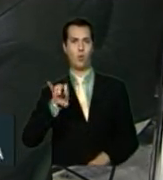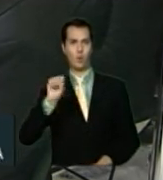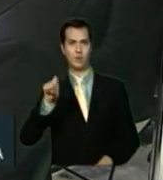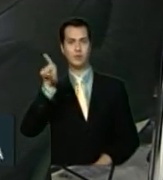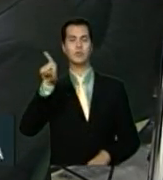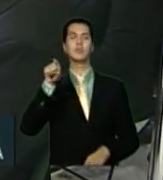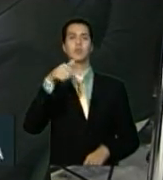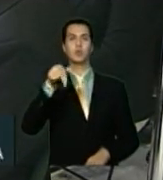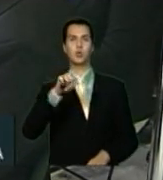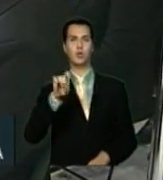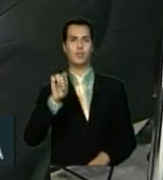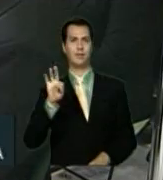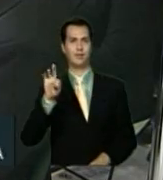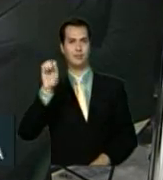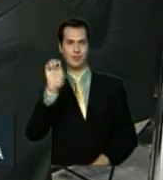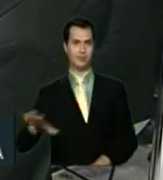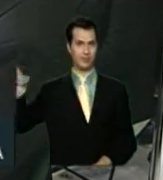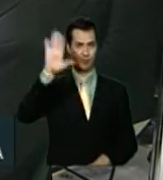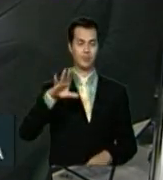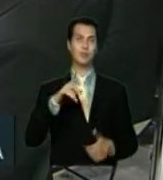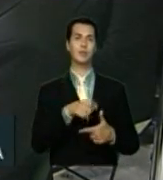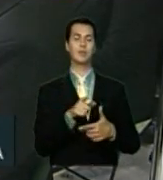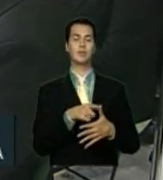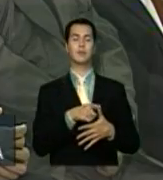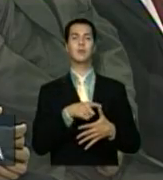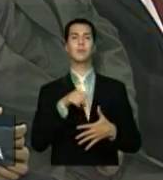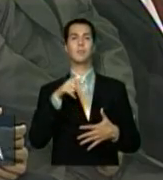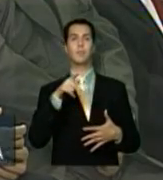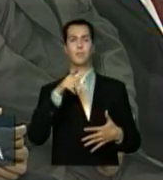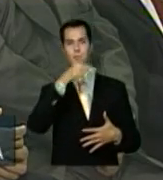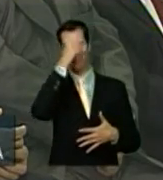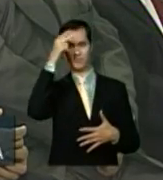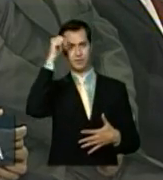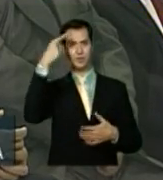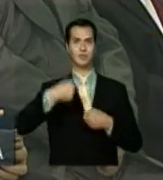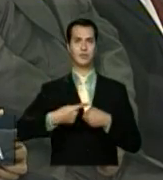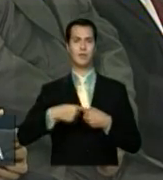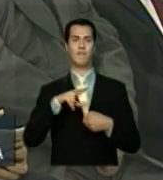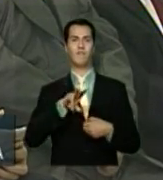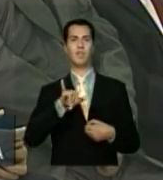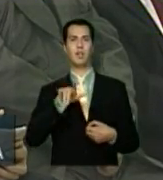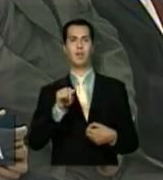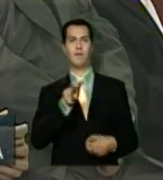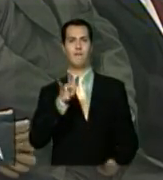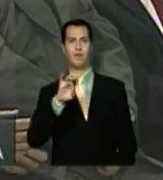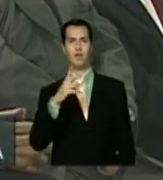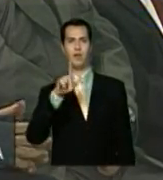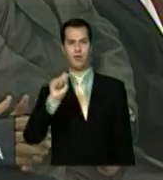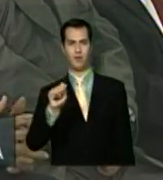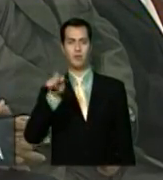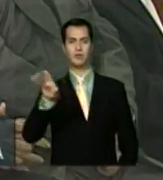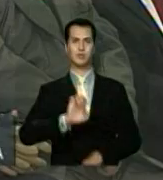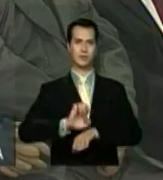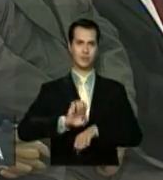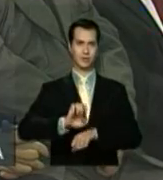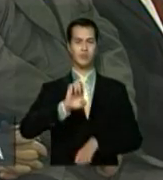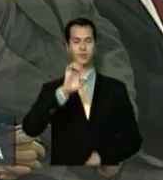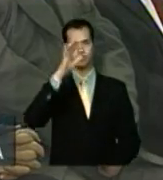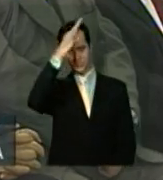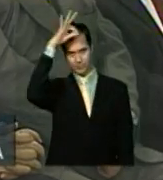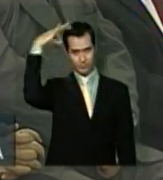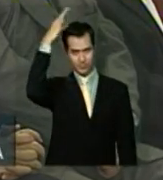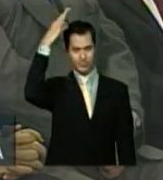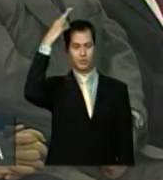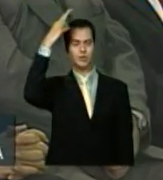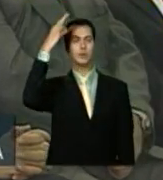Prefeito neucimar Ferreira Fraga da cidade de Vila Velha do Estado do Espírito Santo pela região